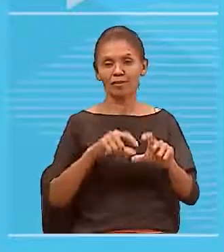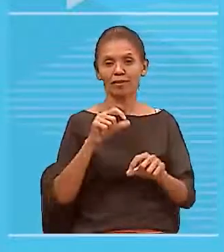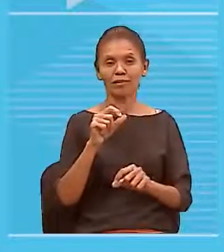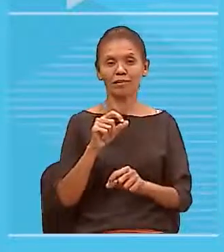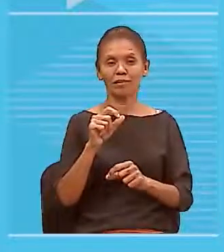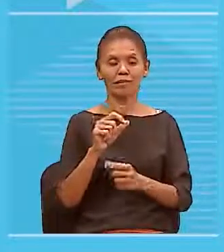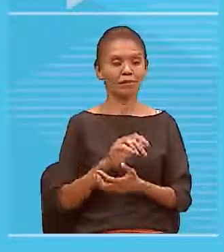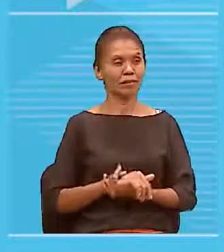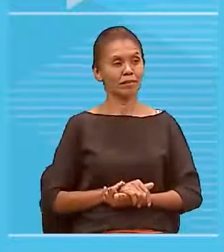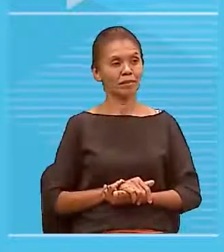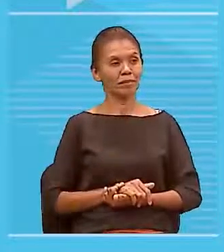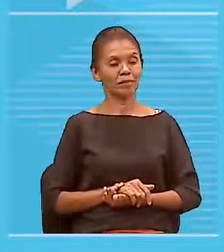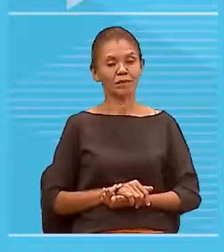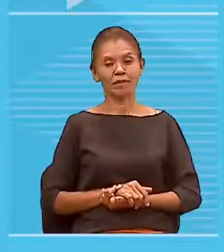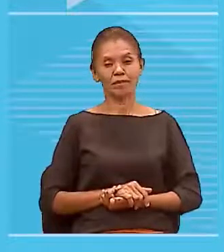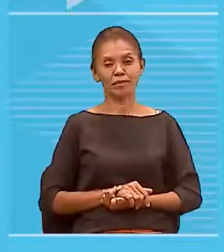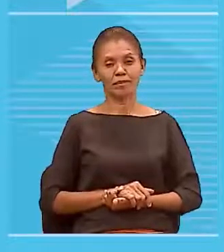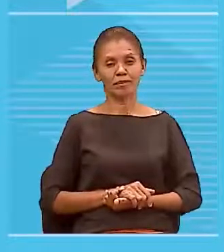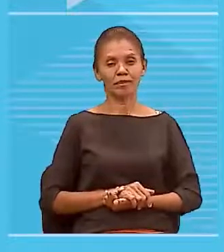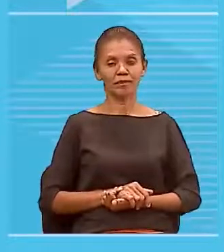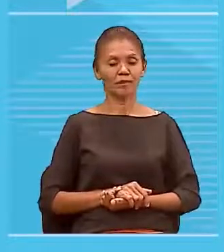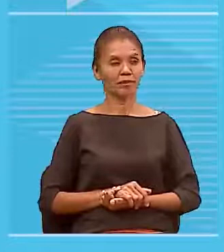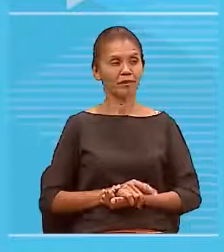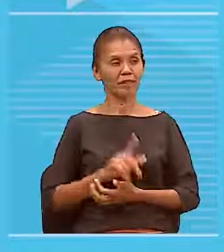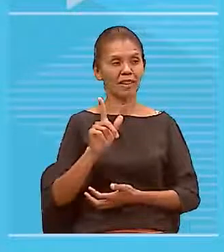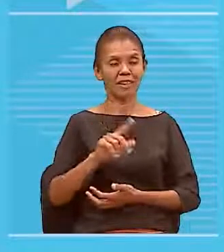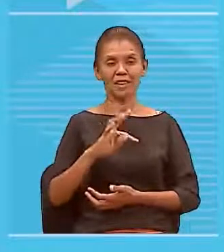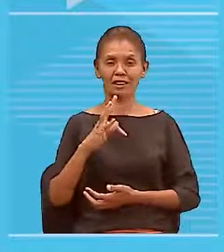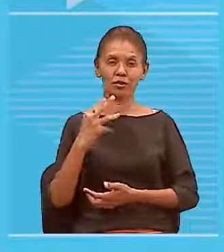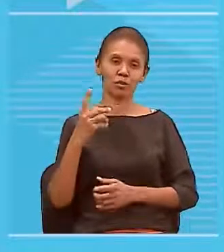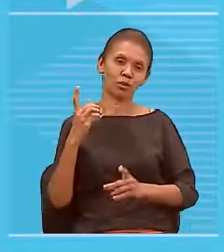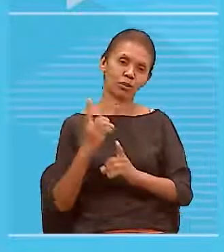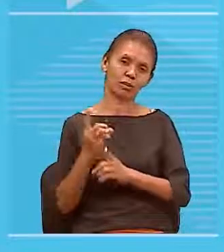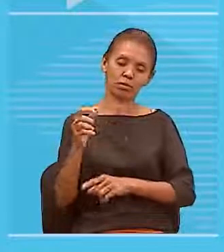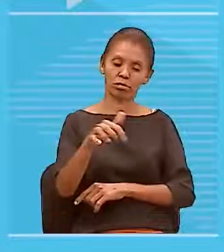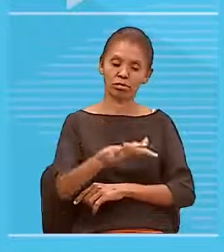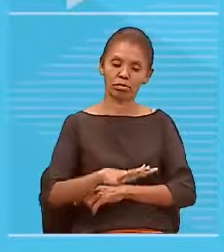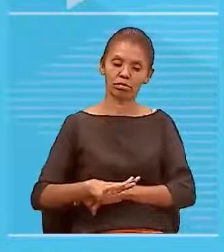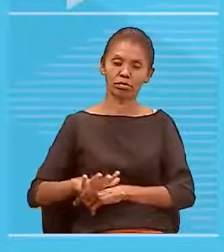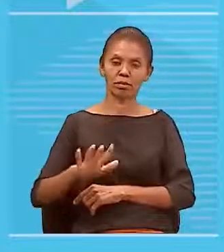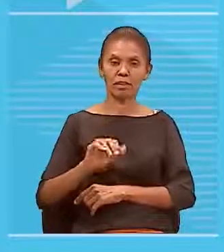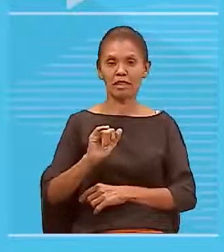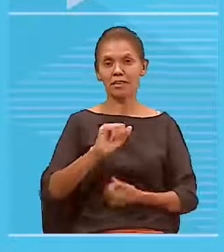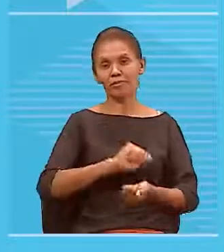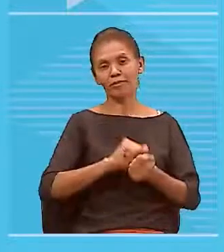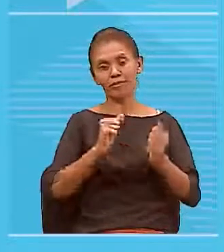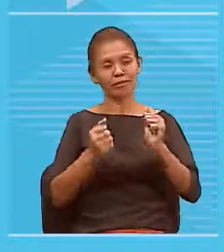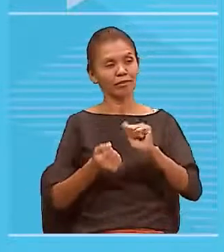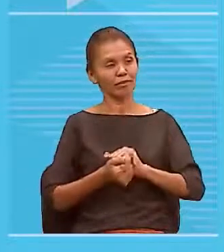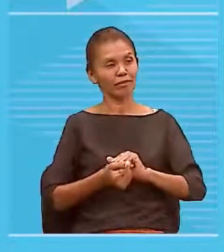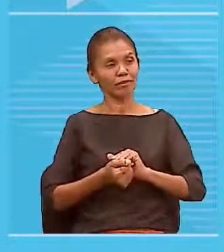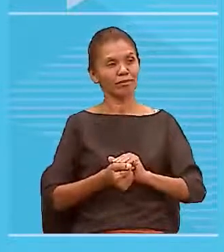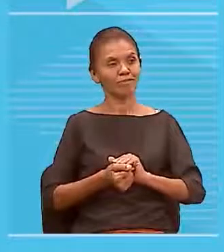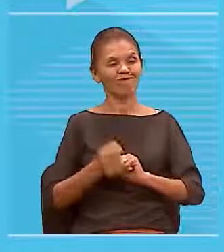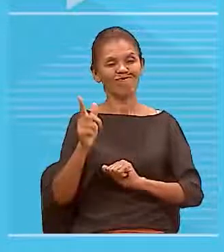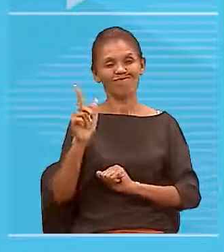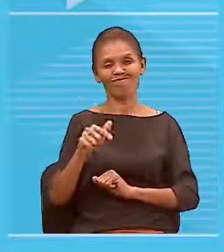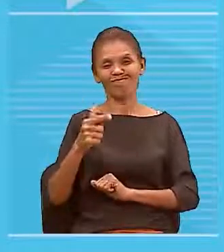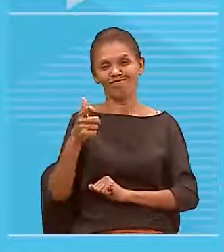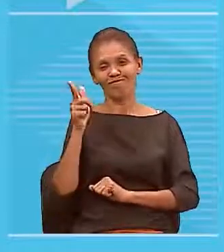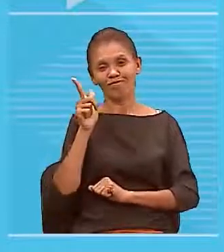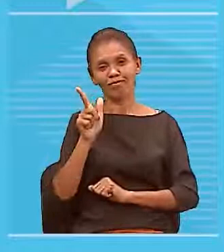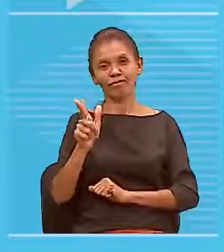né? Os fatores abióticos é o meio, é o que tem no meio ambiente. Então, quem tem adaptação a esses fatores abióticos se dá bem